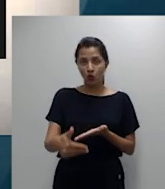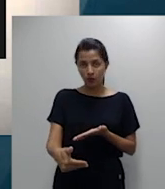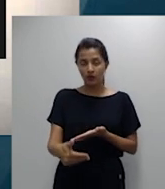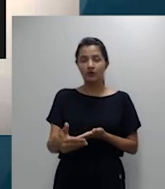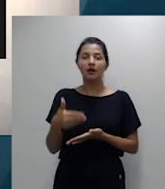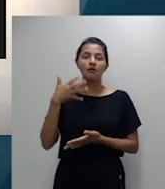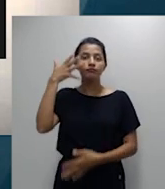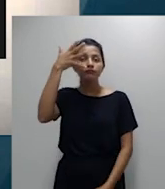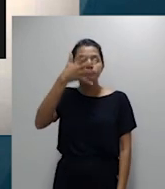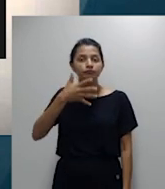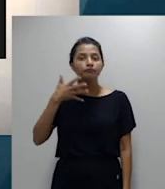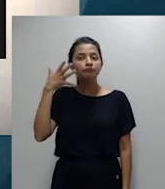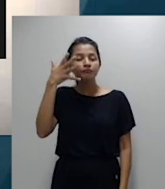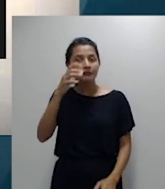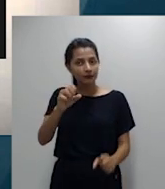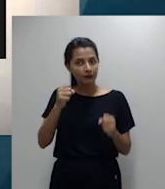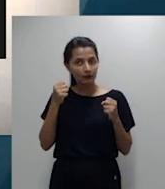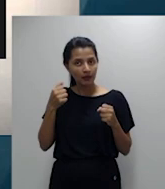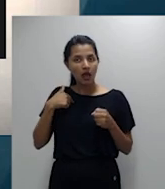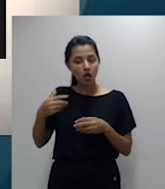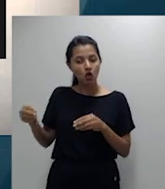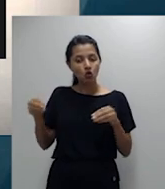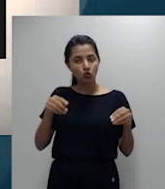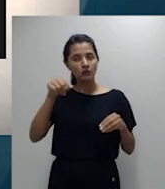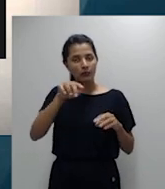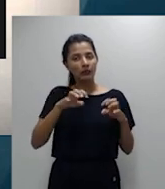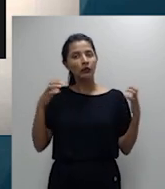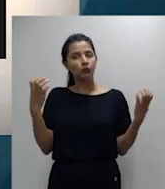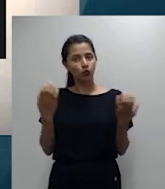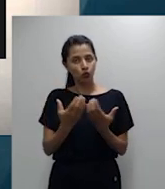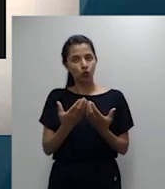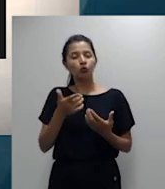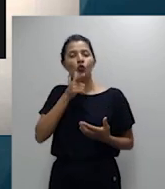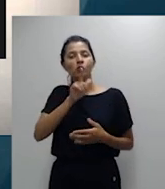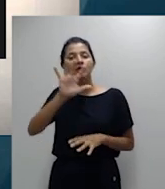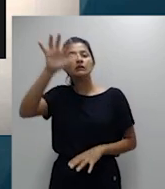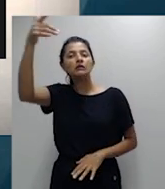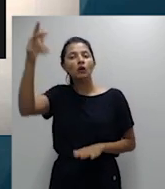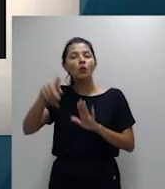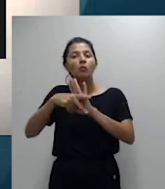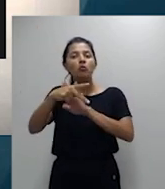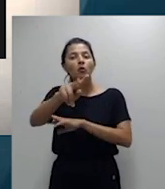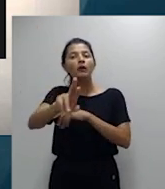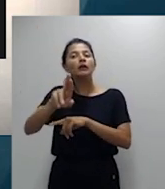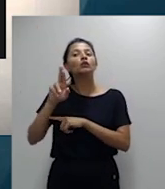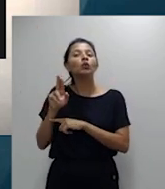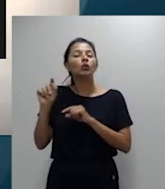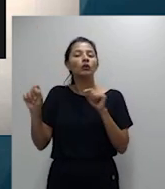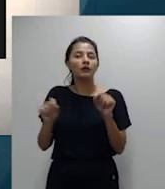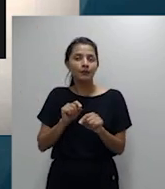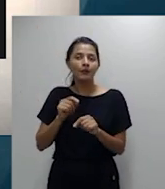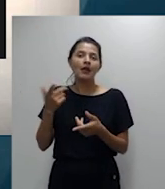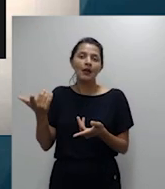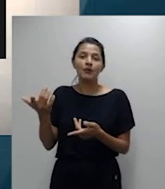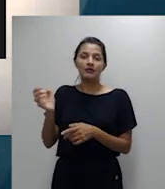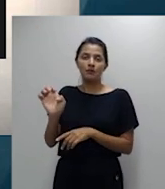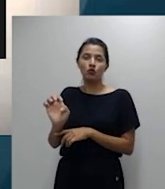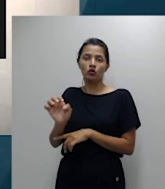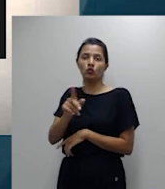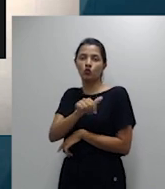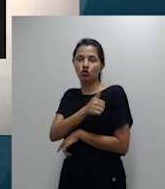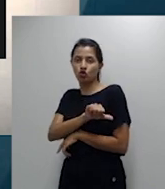oral eu trouxe para o colegiado uma decisão do relator Ou seja é o estado do Rio de Janeiro